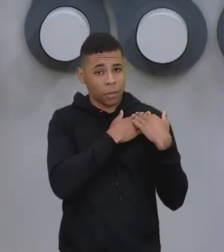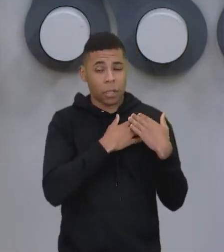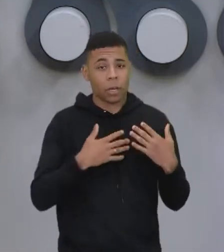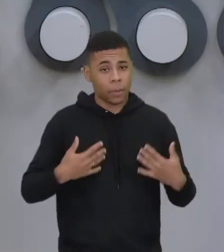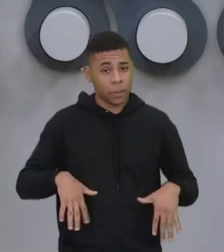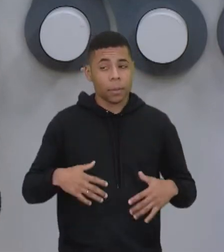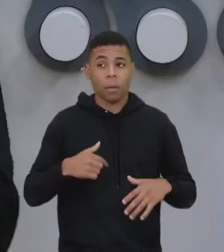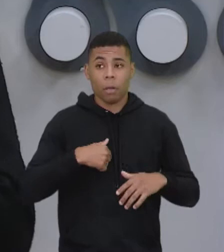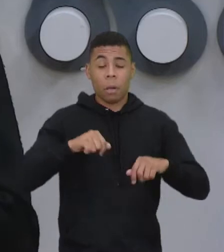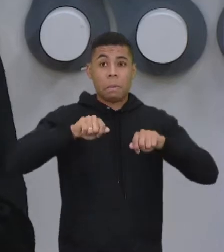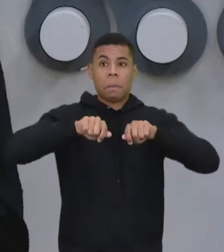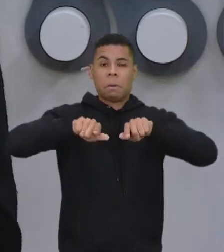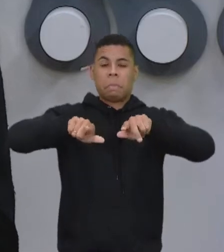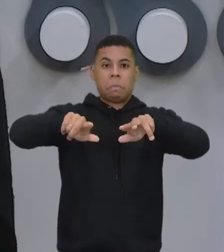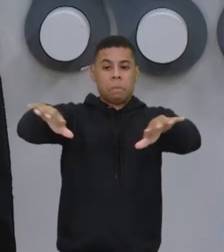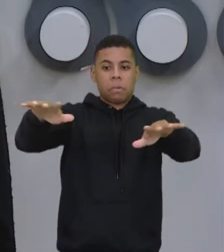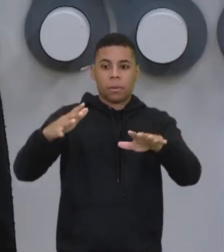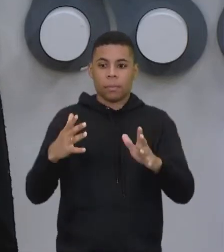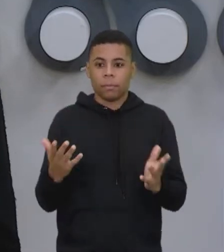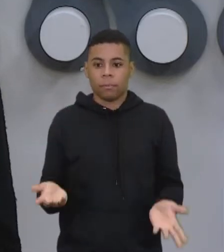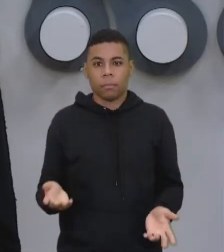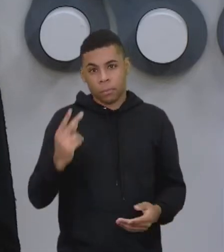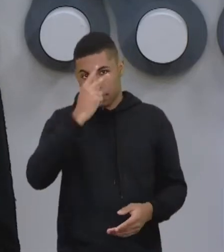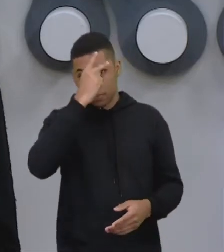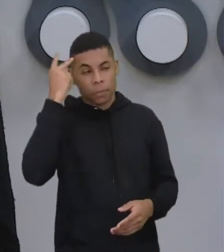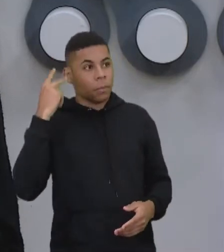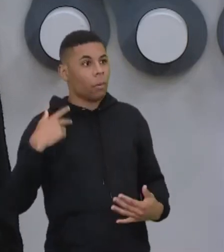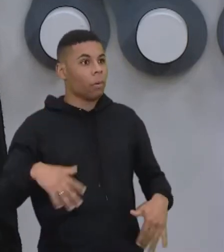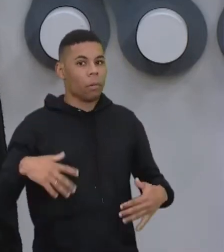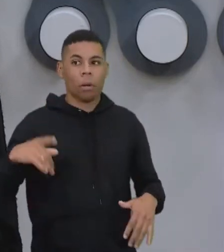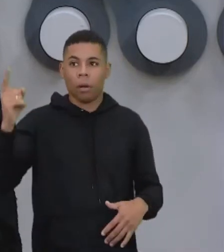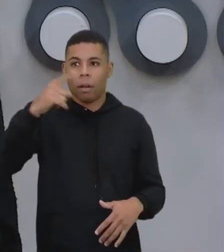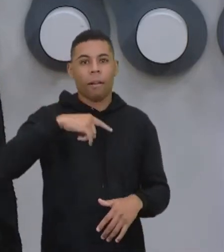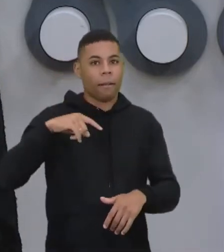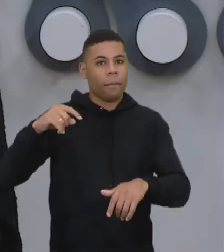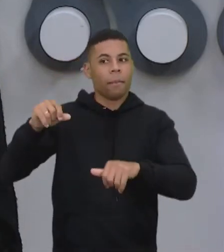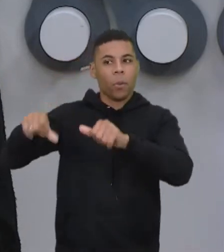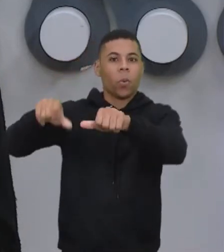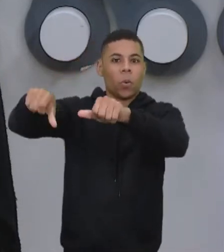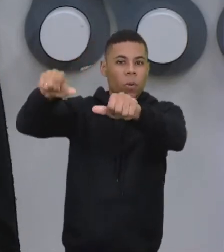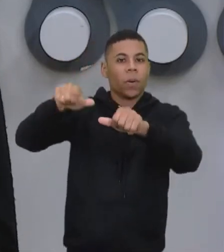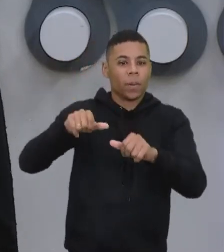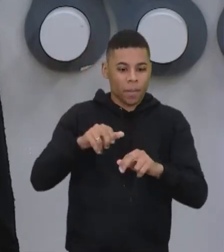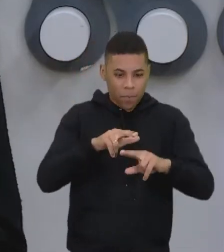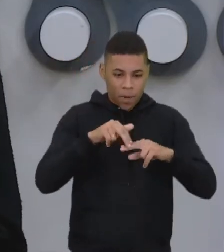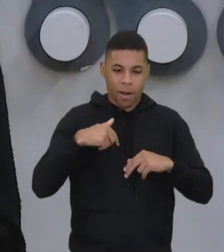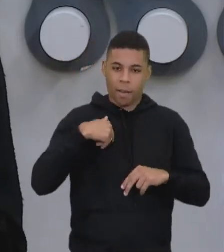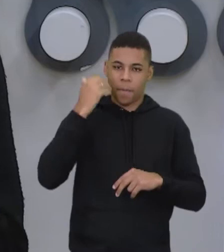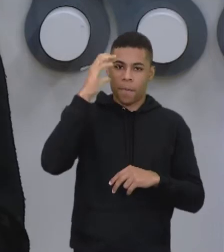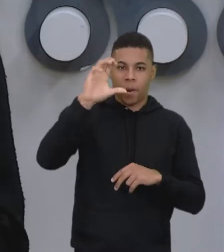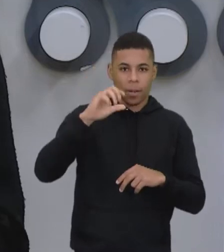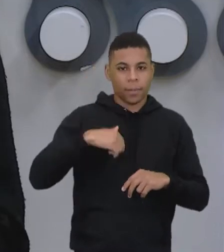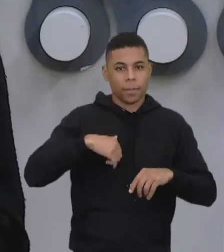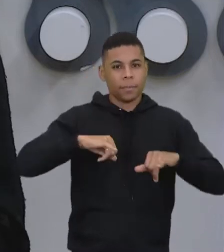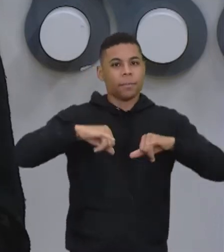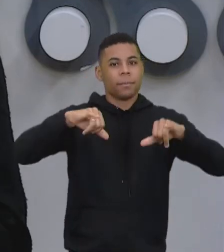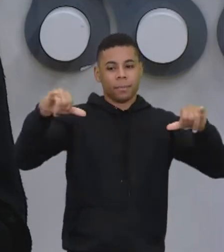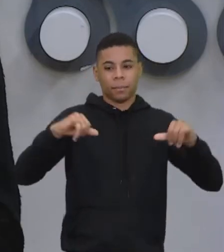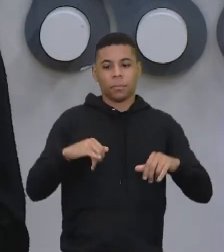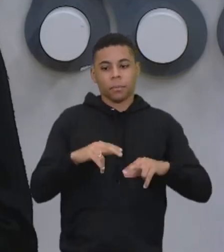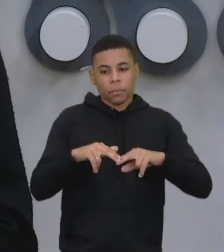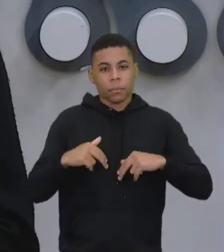isso alcança e como isso interfere na rotina das pessoas. Então, a partir de agora, a partir